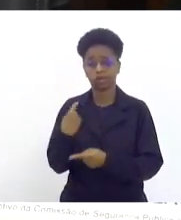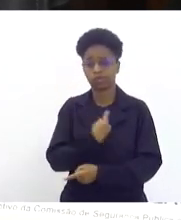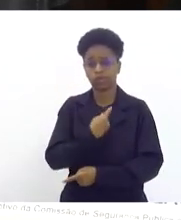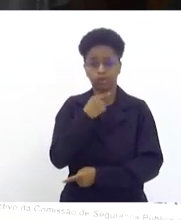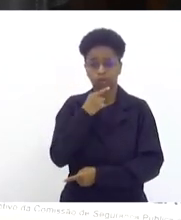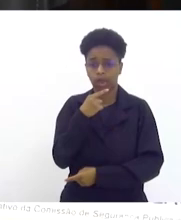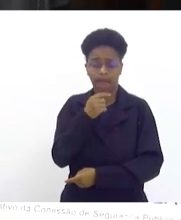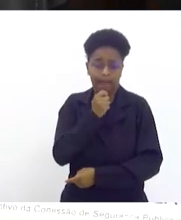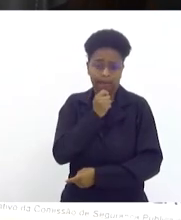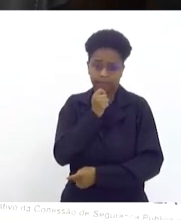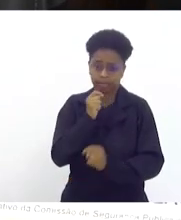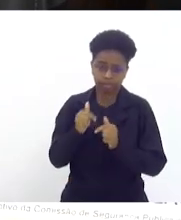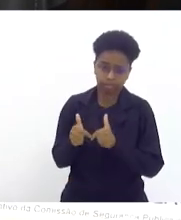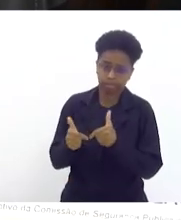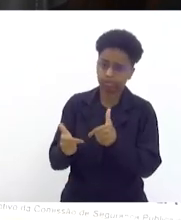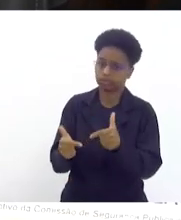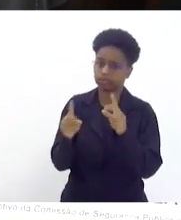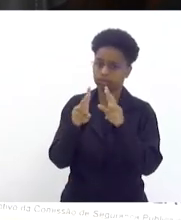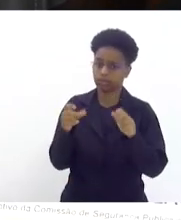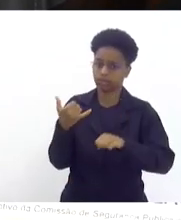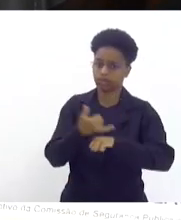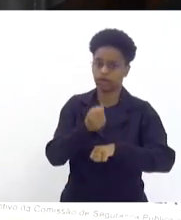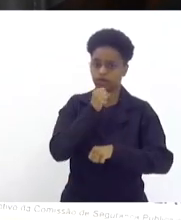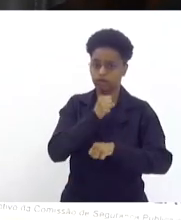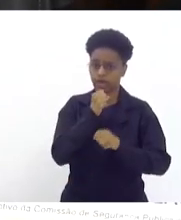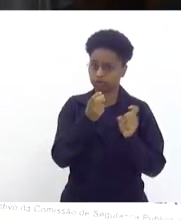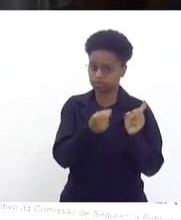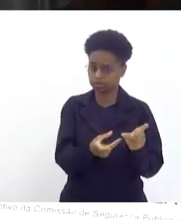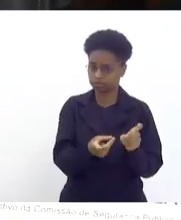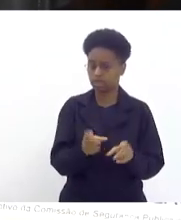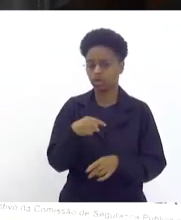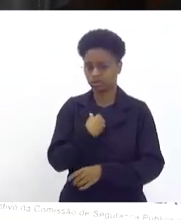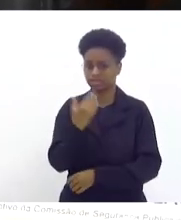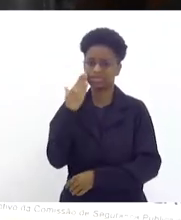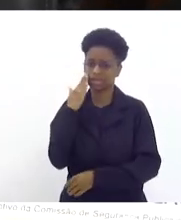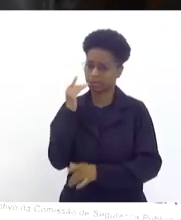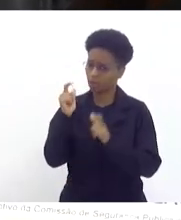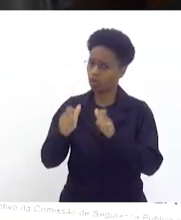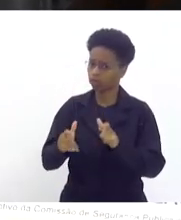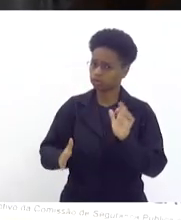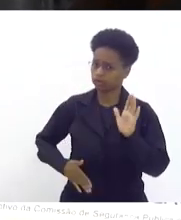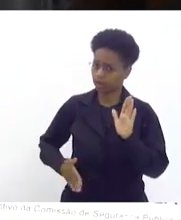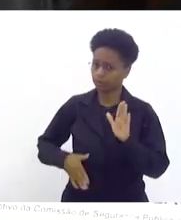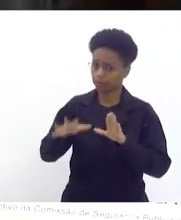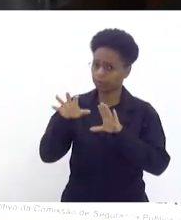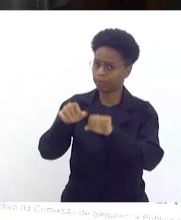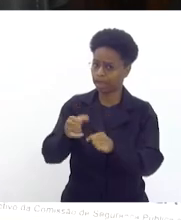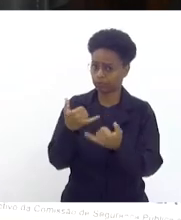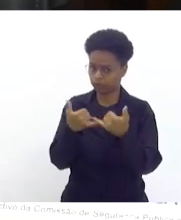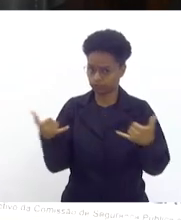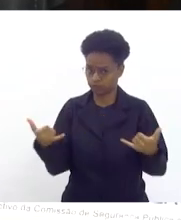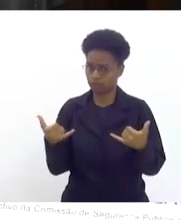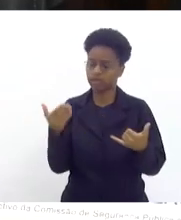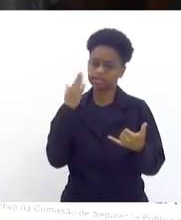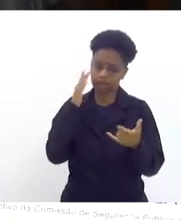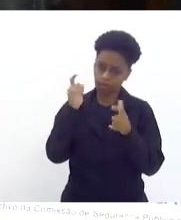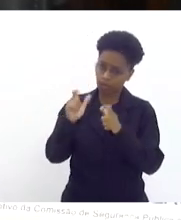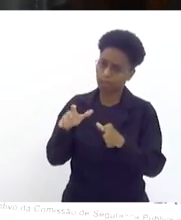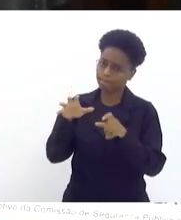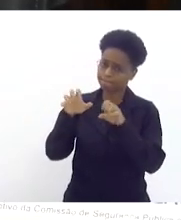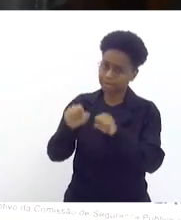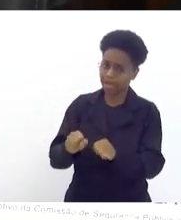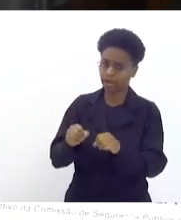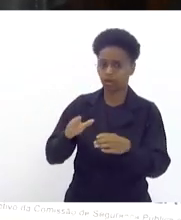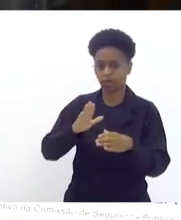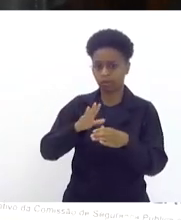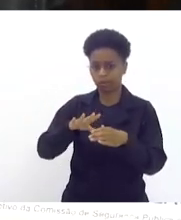mais contundente ainda com a questão dos Ferros velhos a gente sabe onde o Vagabundo pega o fio a gente sabe onde o Vagabundo pega o bueiro e sabe para